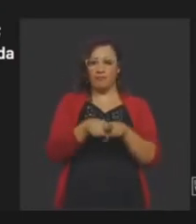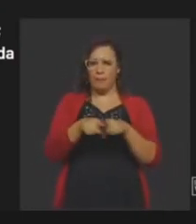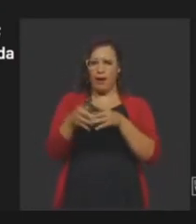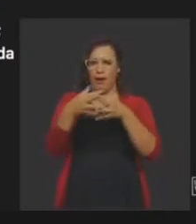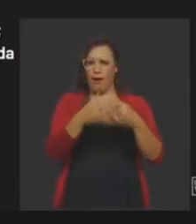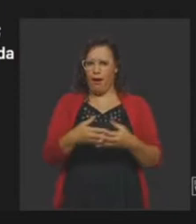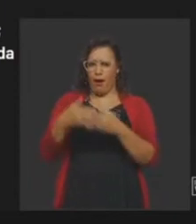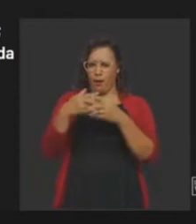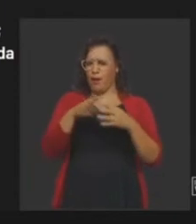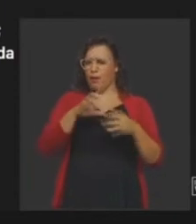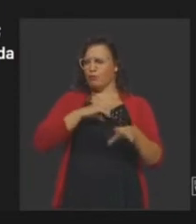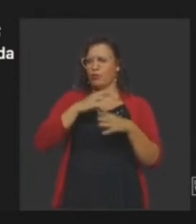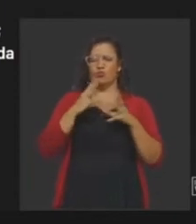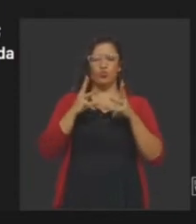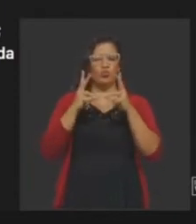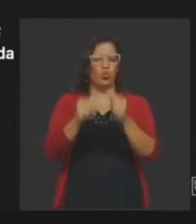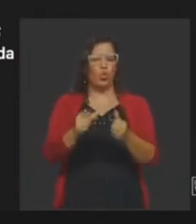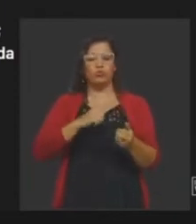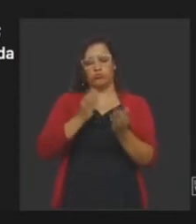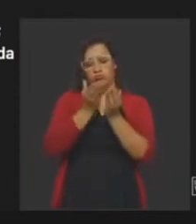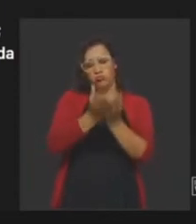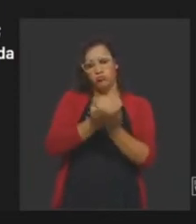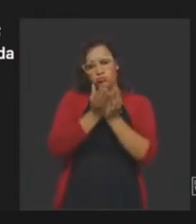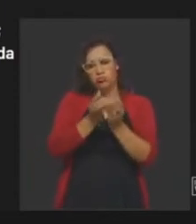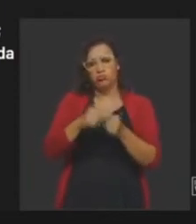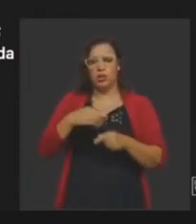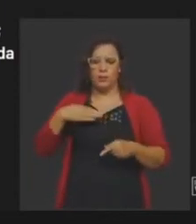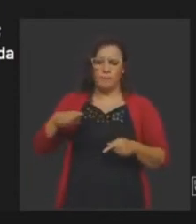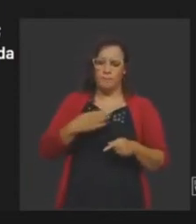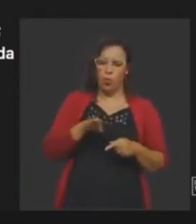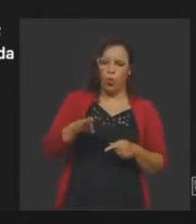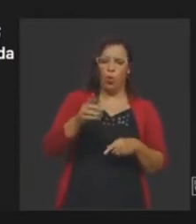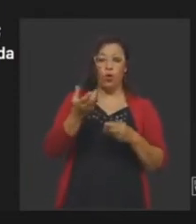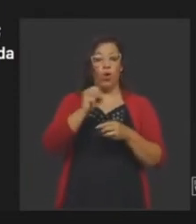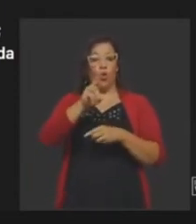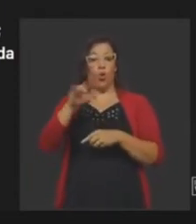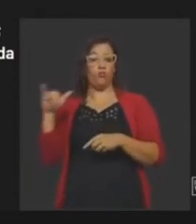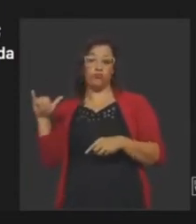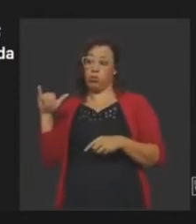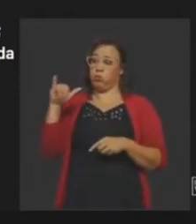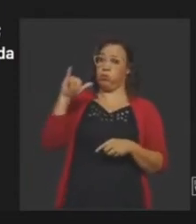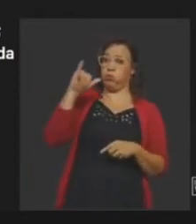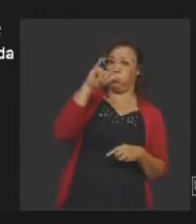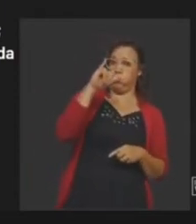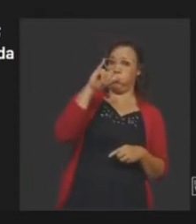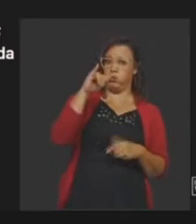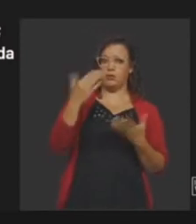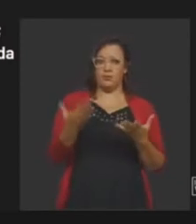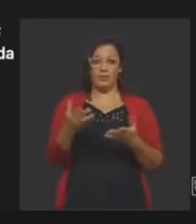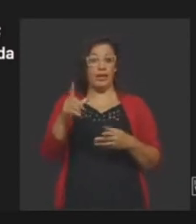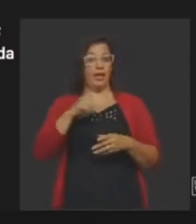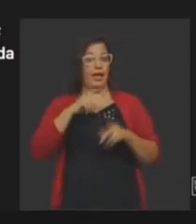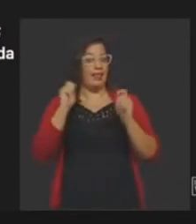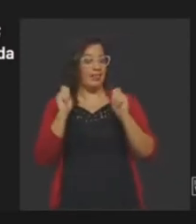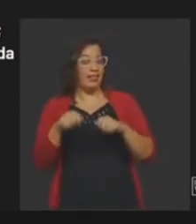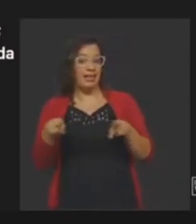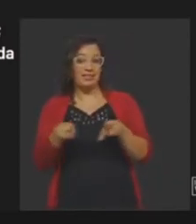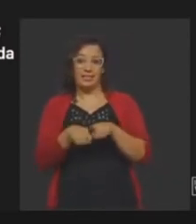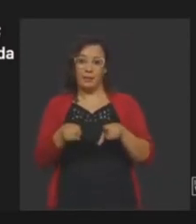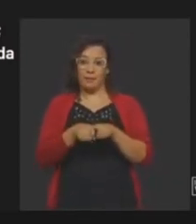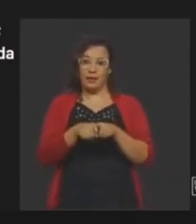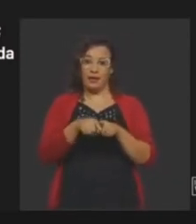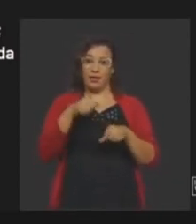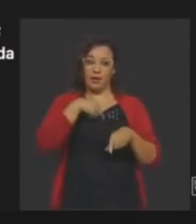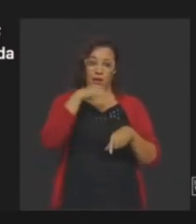os meios de transporte, marítimos, terrestres e aéreos. Possibilitou ainda que o homem saísse da